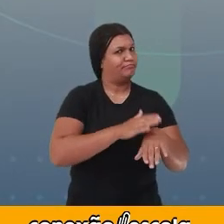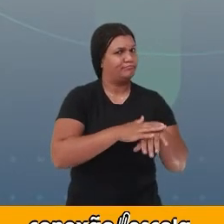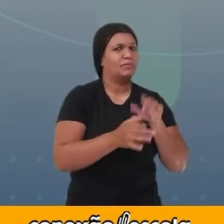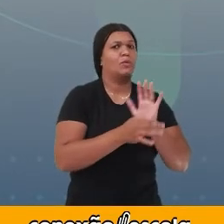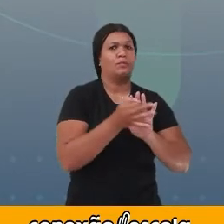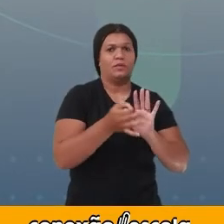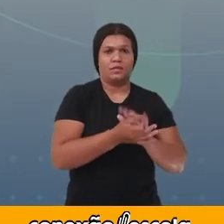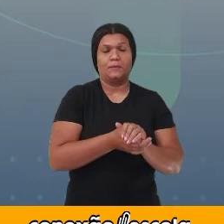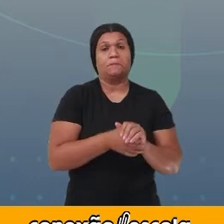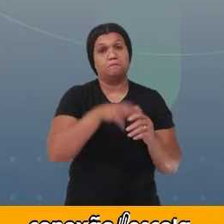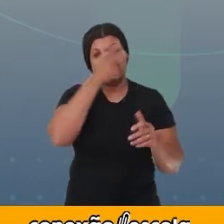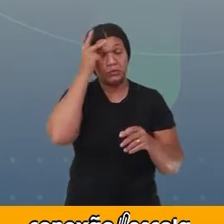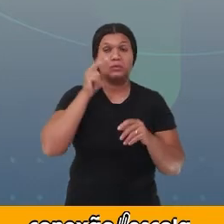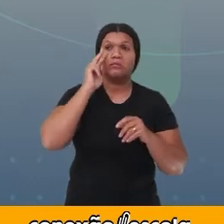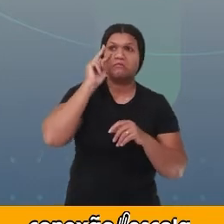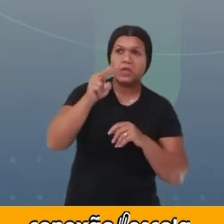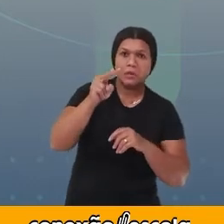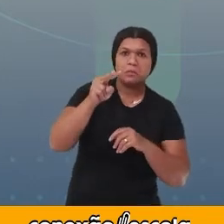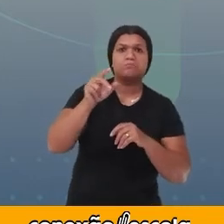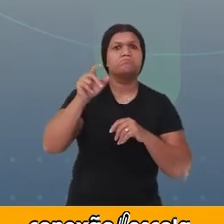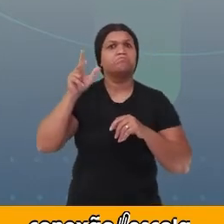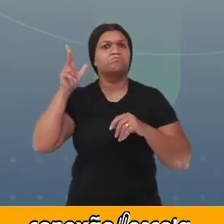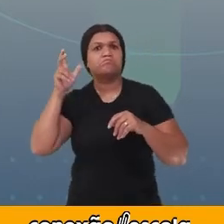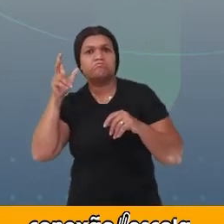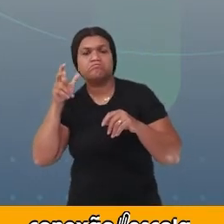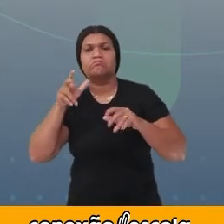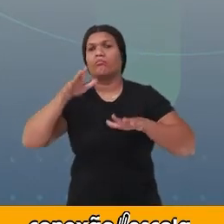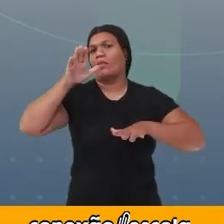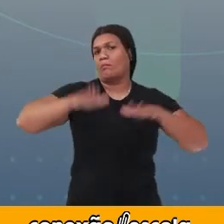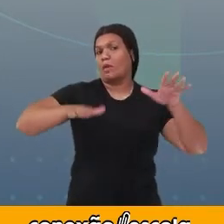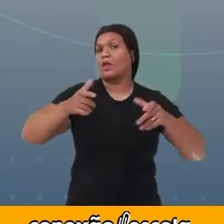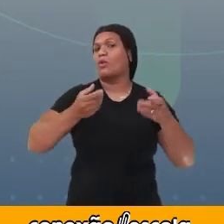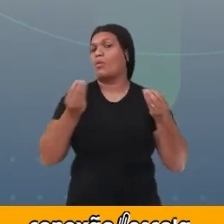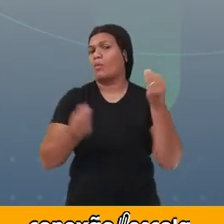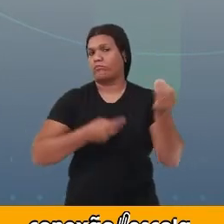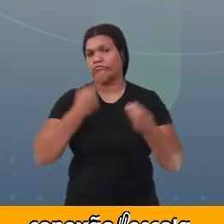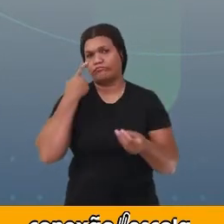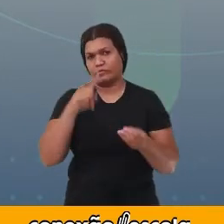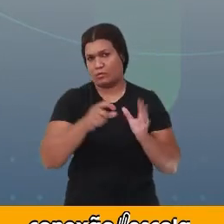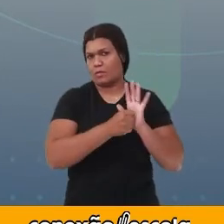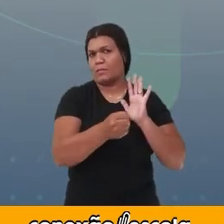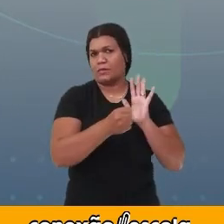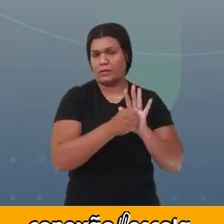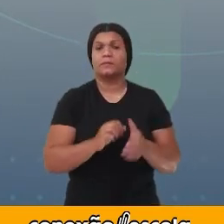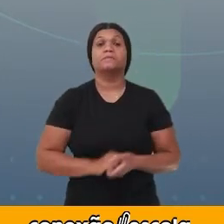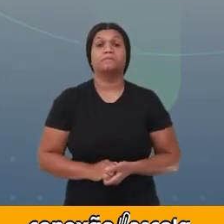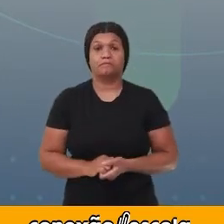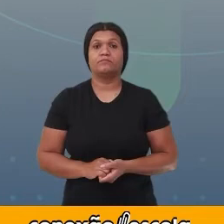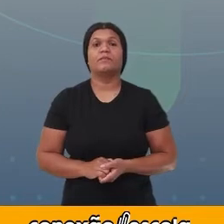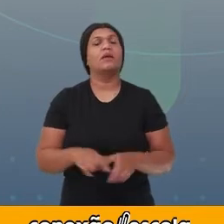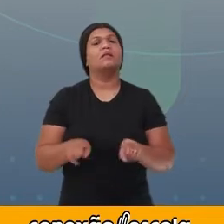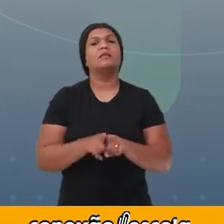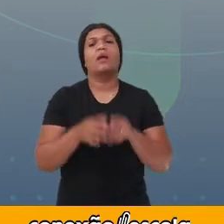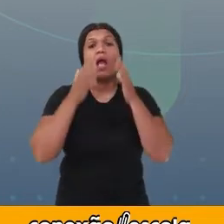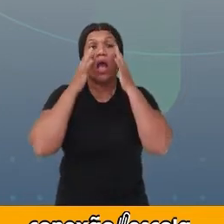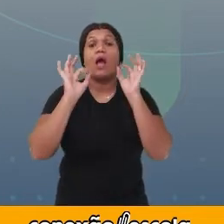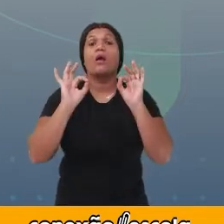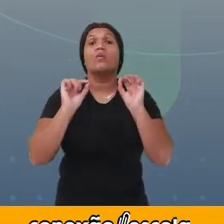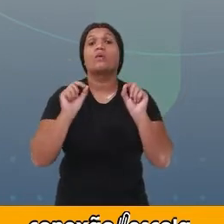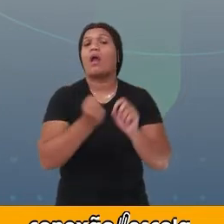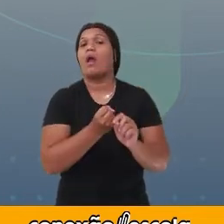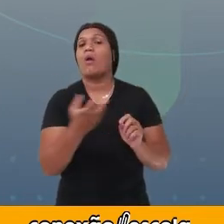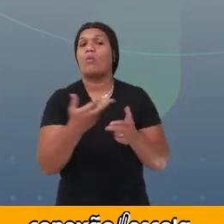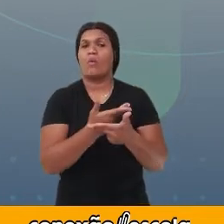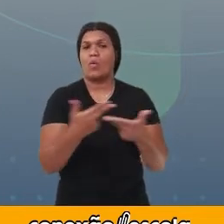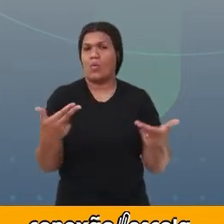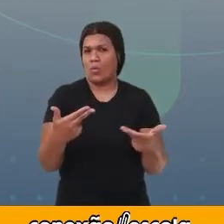espectador. Vai depender de onde essa reportagem circula. Eu quero chamar sua atenção também para alguns elementos,